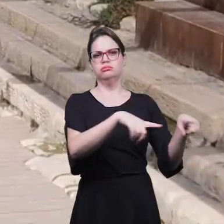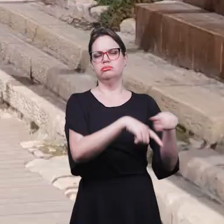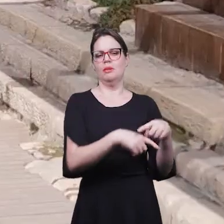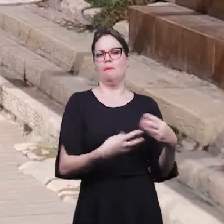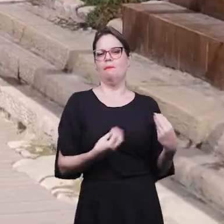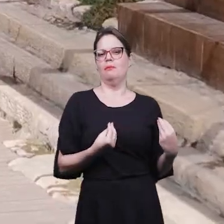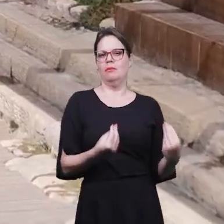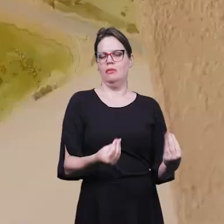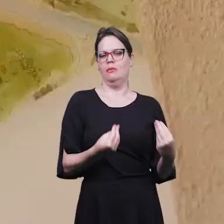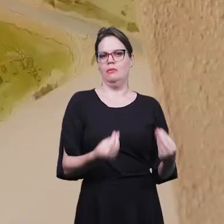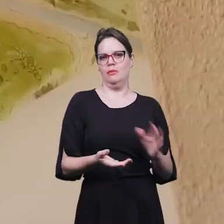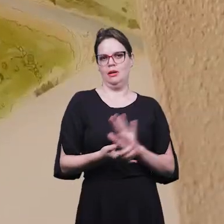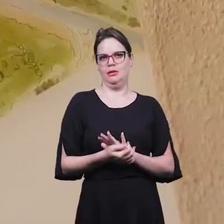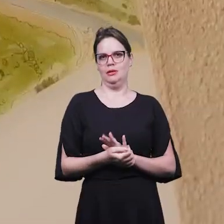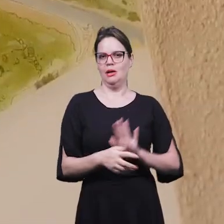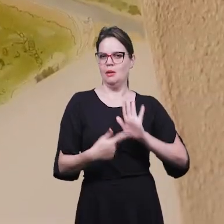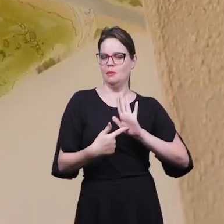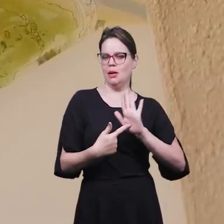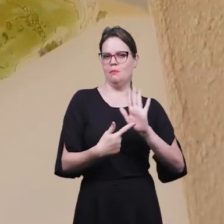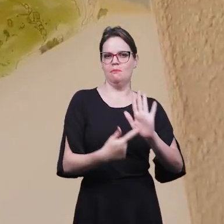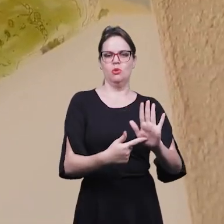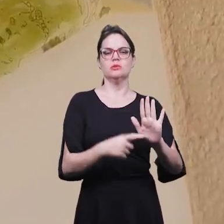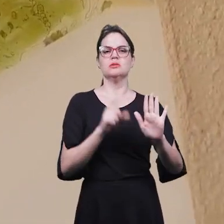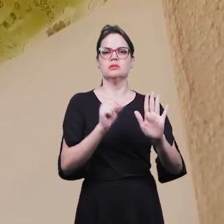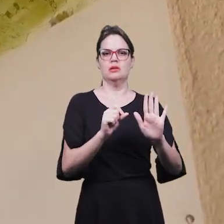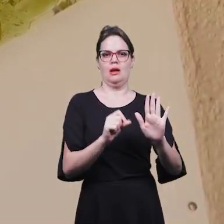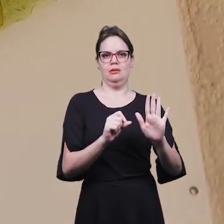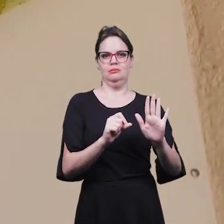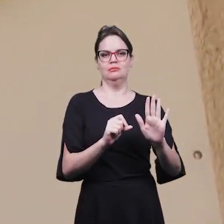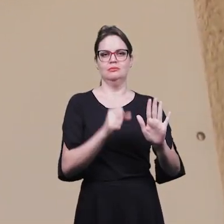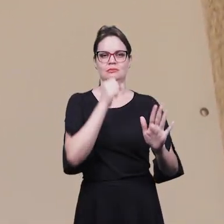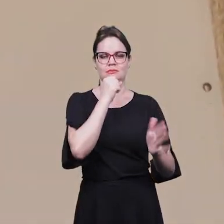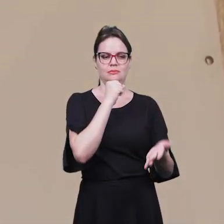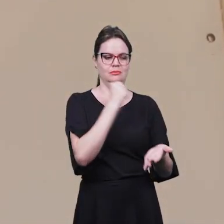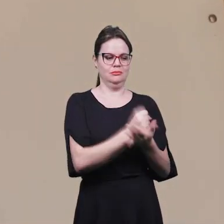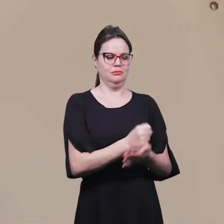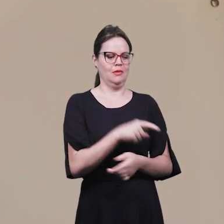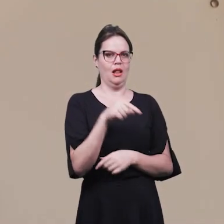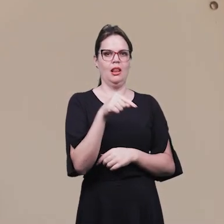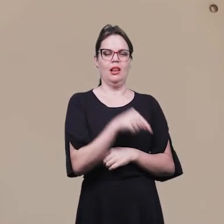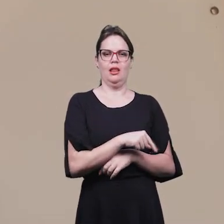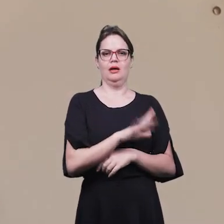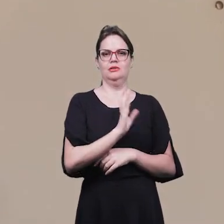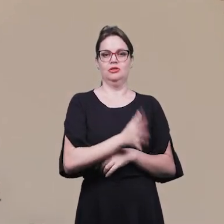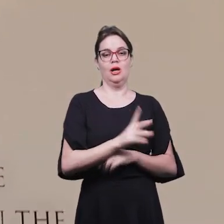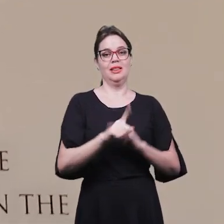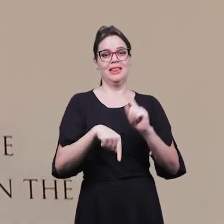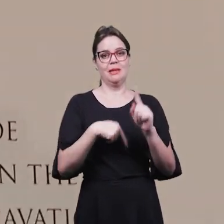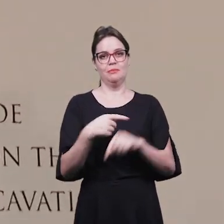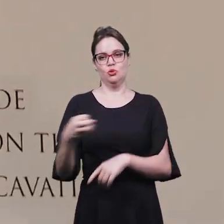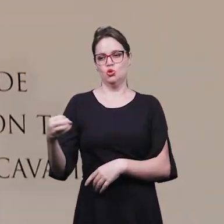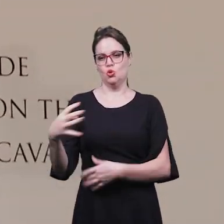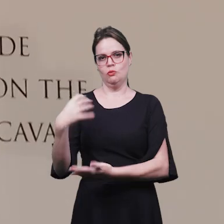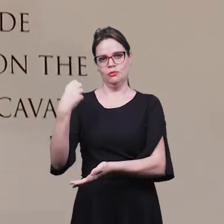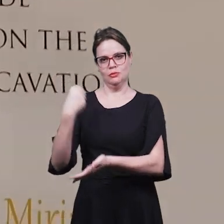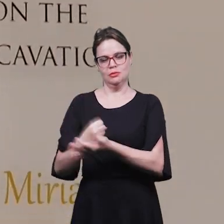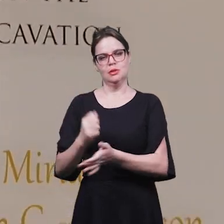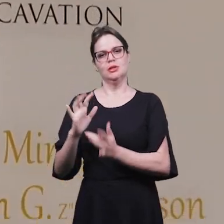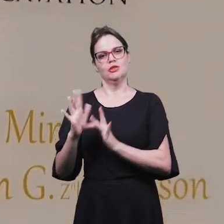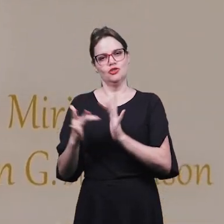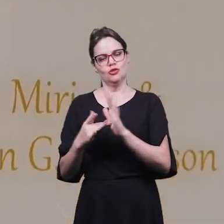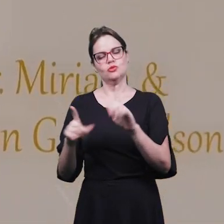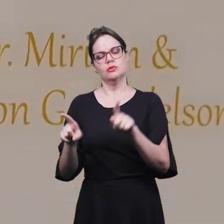Antigo Testamento, o Senhor já falava através do tanque de Siloé, e Jesus veio novamente e fala